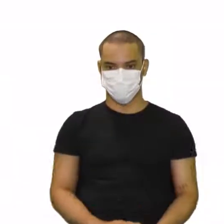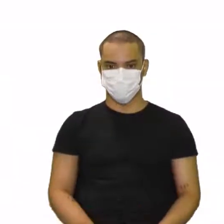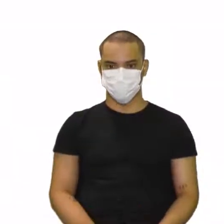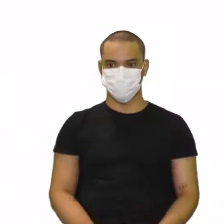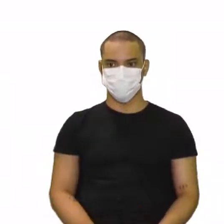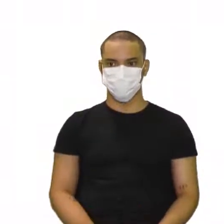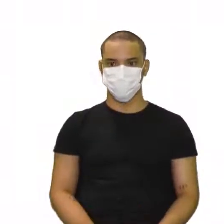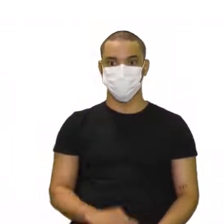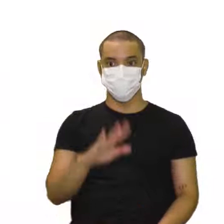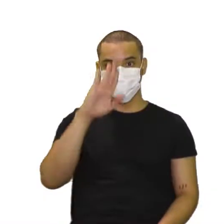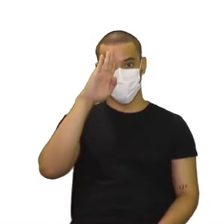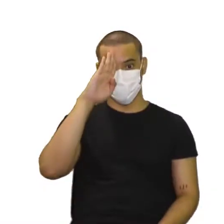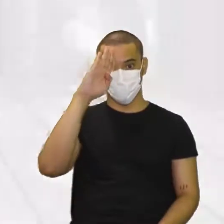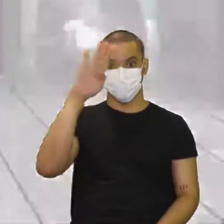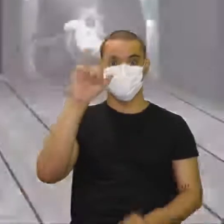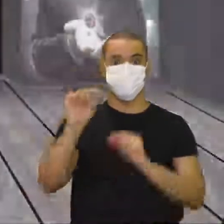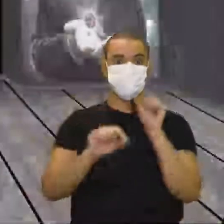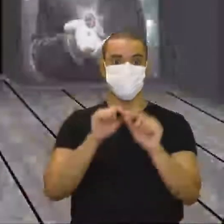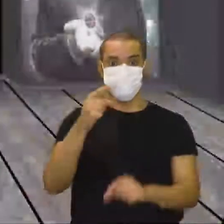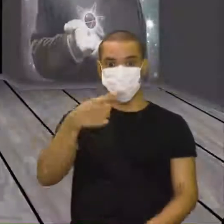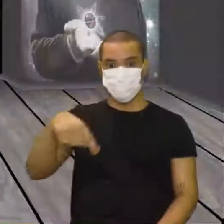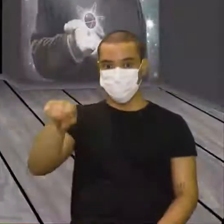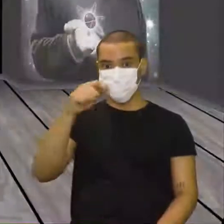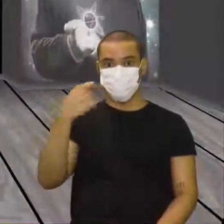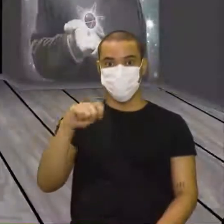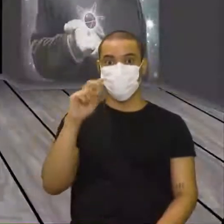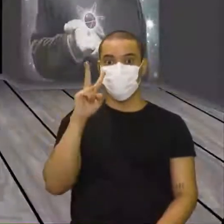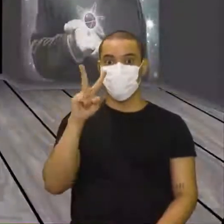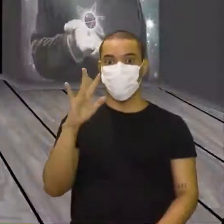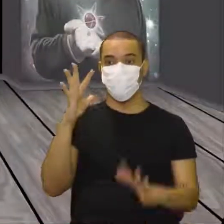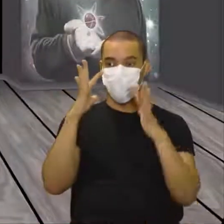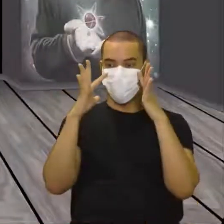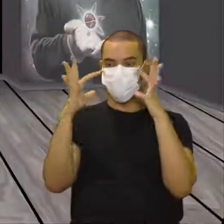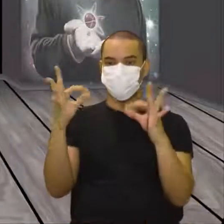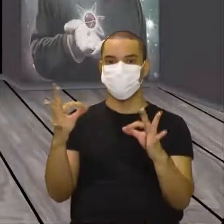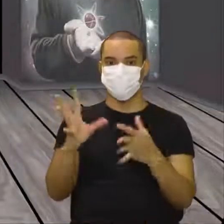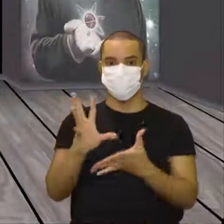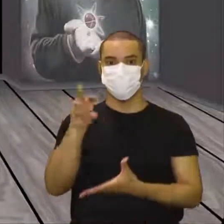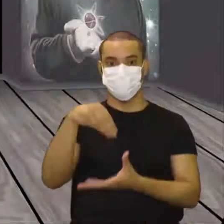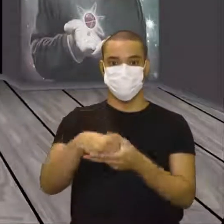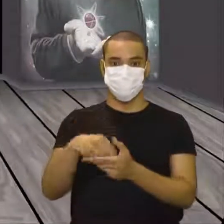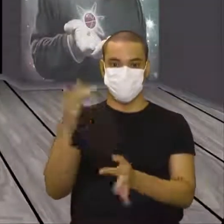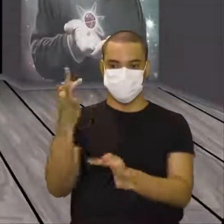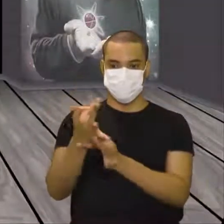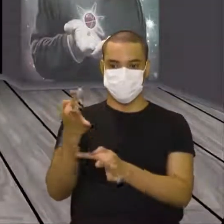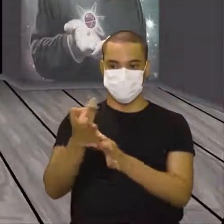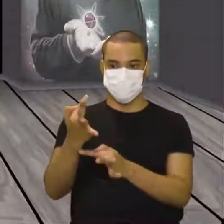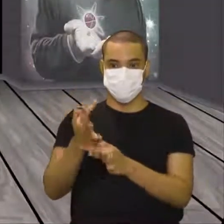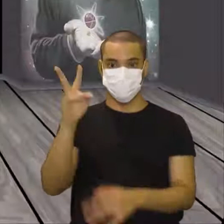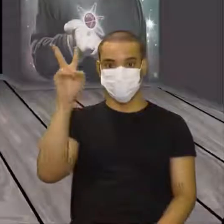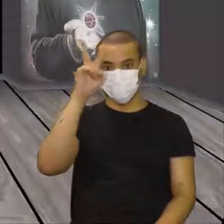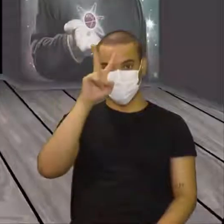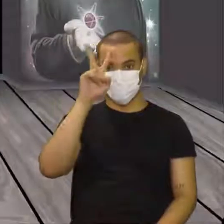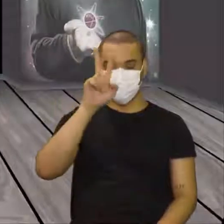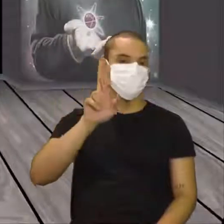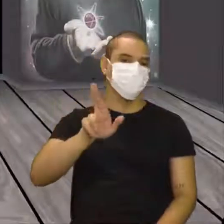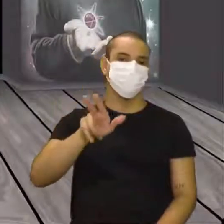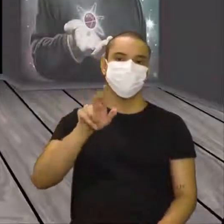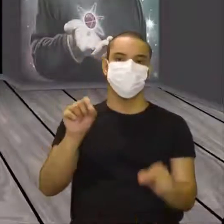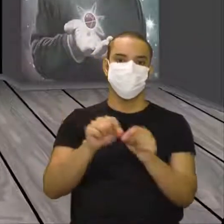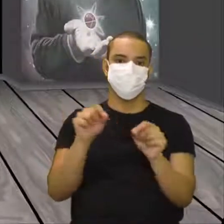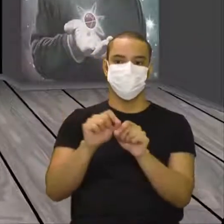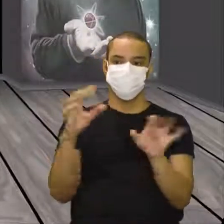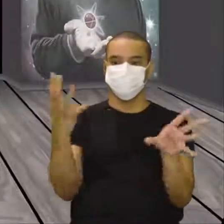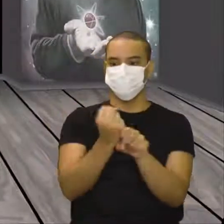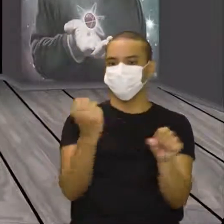E o principal aqui, gente, que quero chamar a atenção, olha só. Na física, lembrem, não é fazer conta.